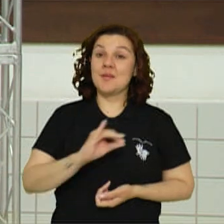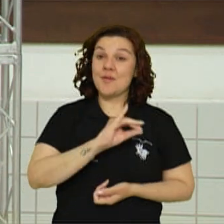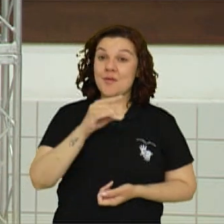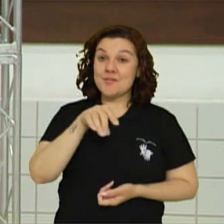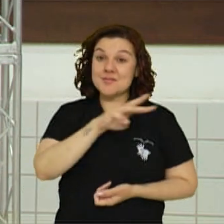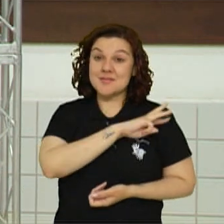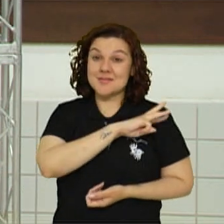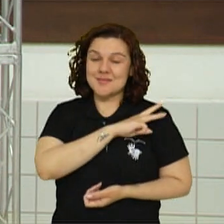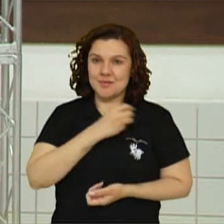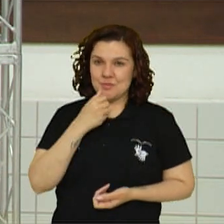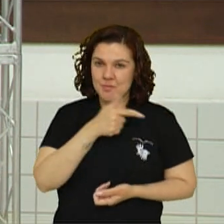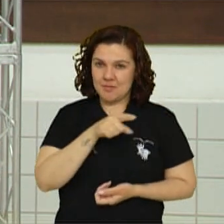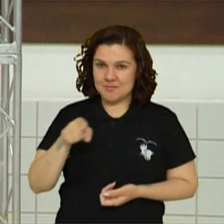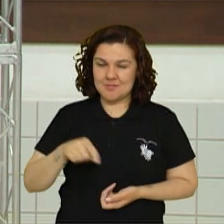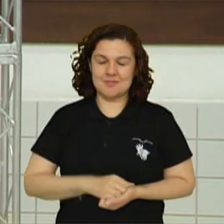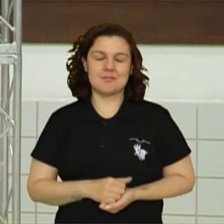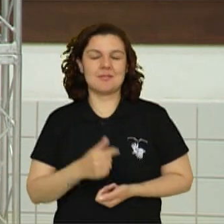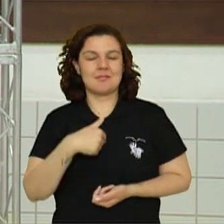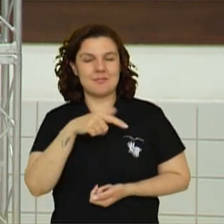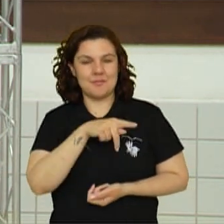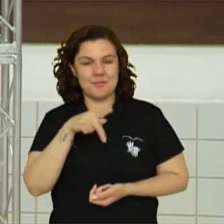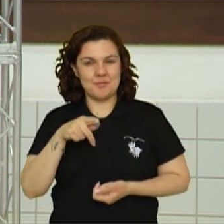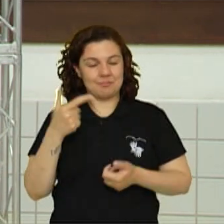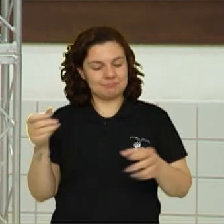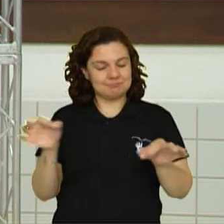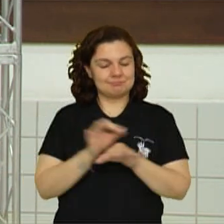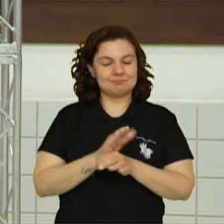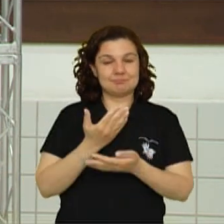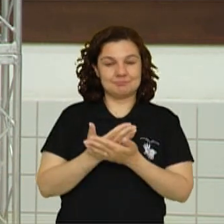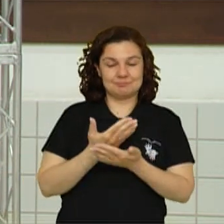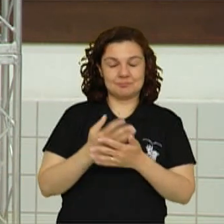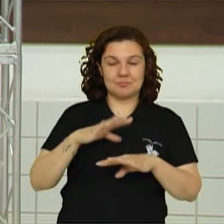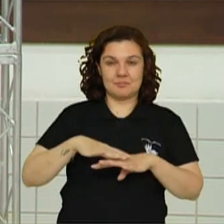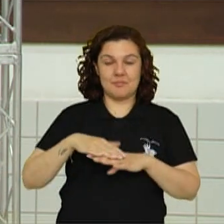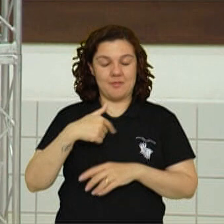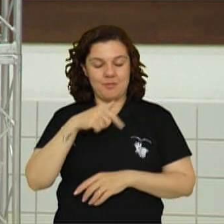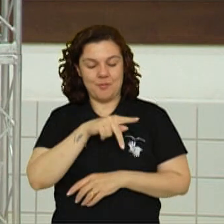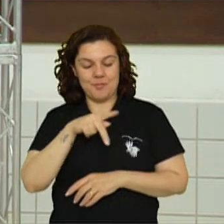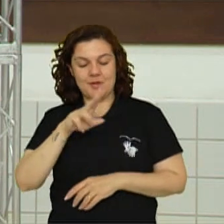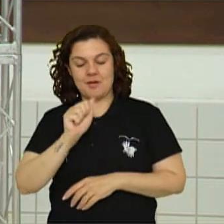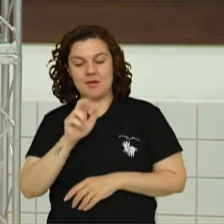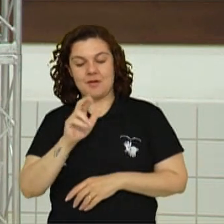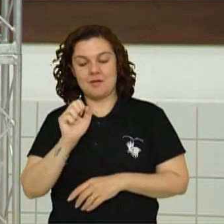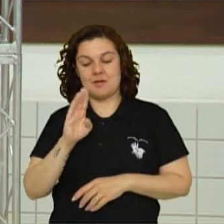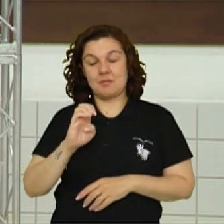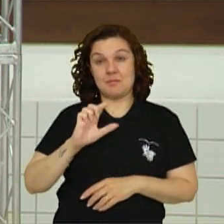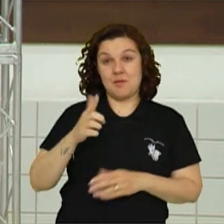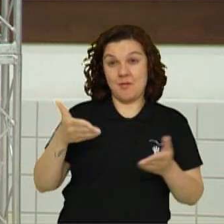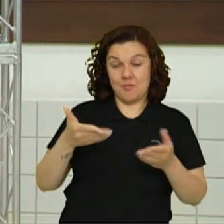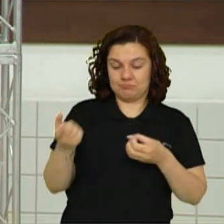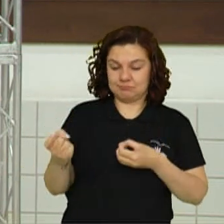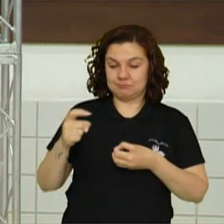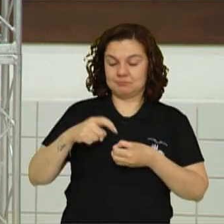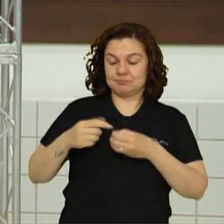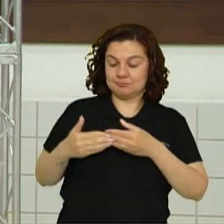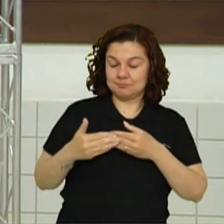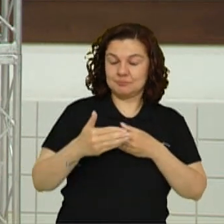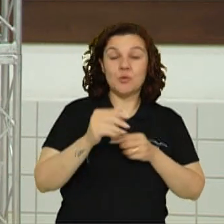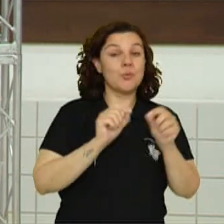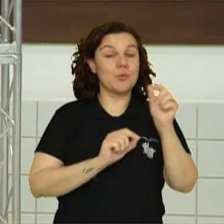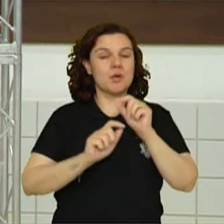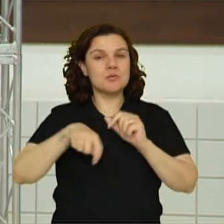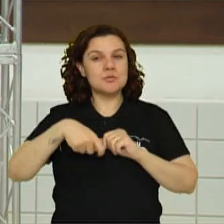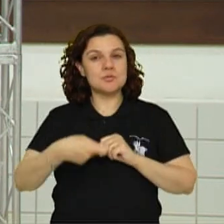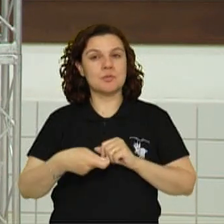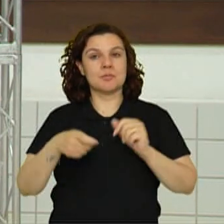pessoal da terceira série, tudo bem com vocês? Prontos para mais uma aula de matemática? Sou a professora Arabel e hoje vamos continuar trabalhando